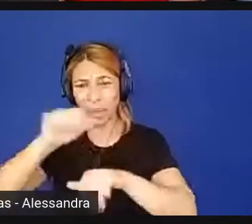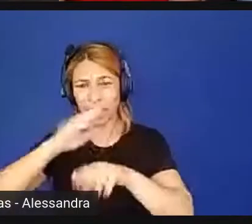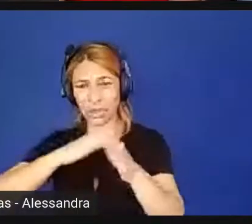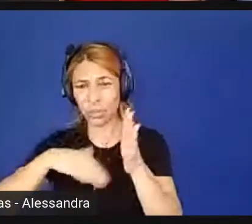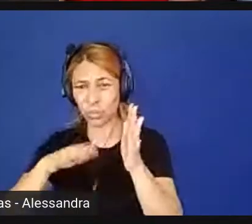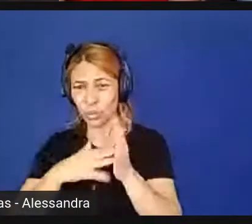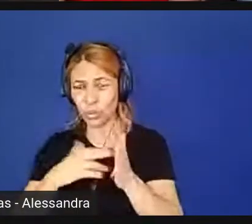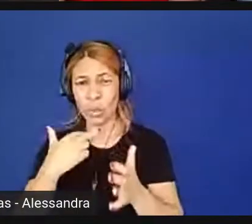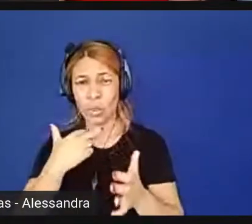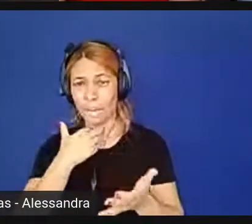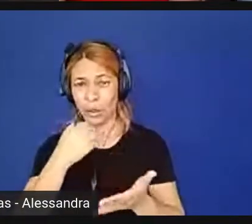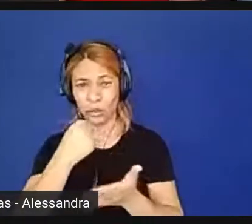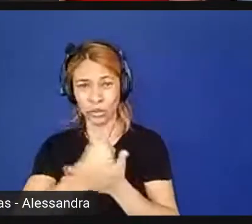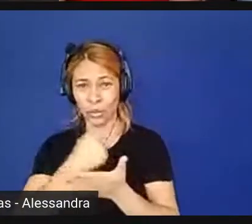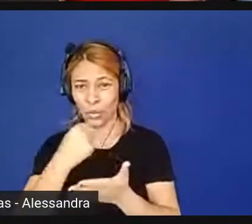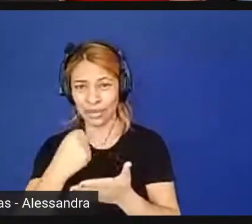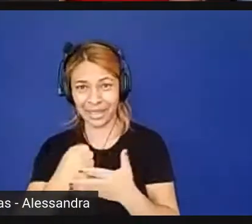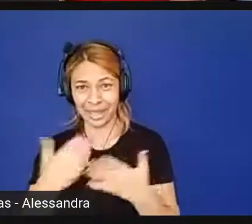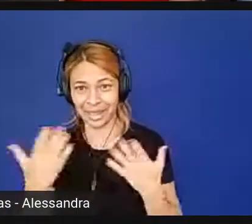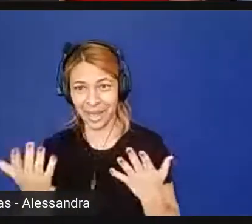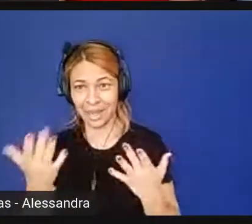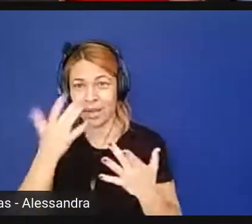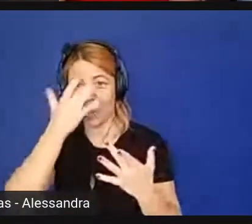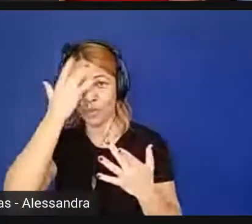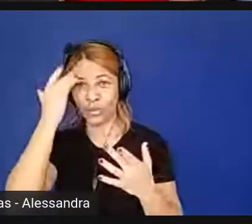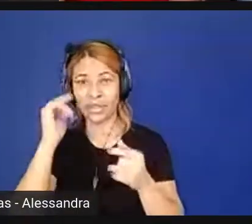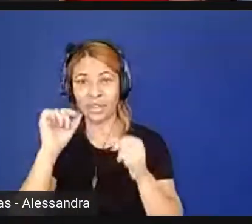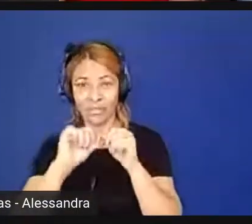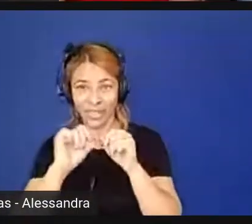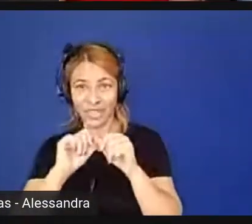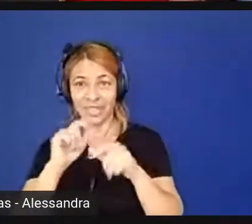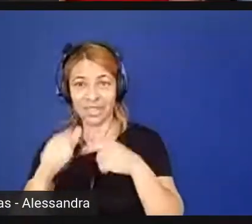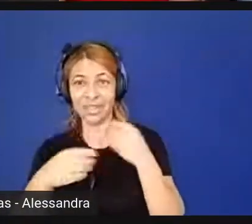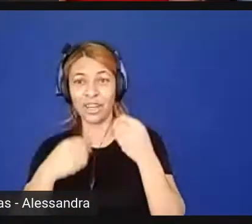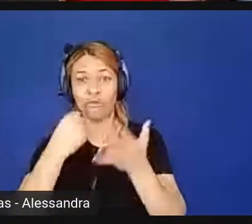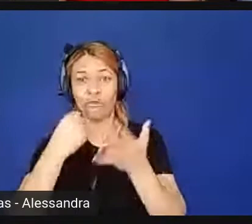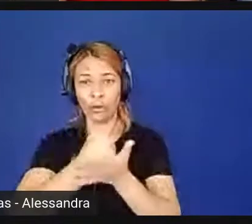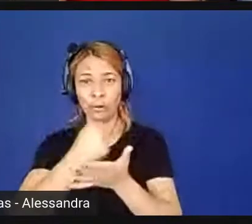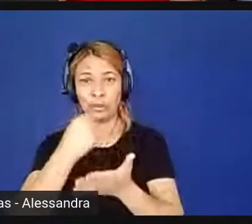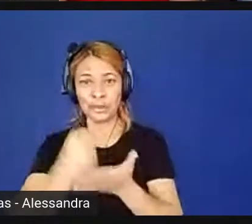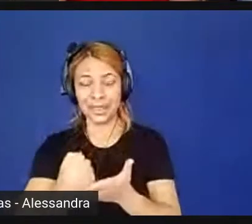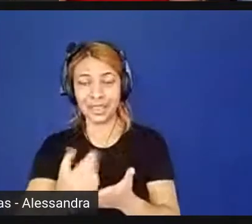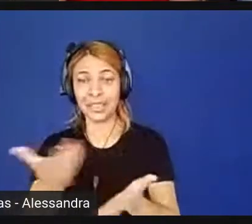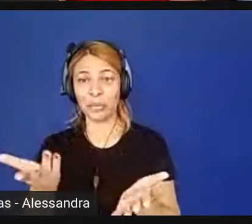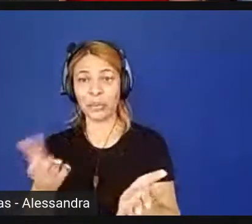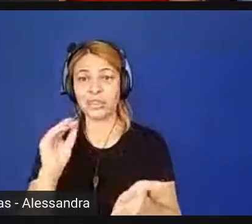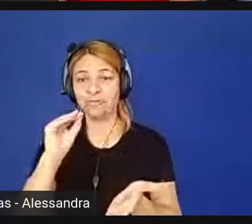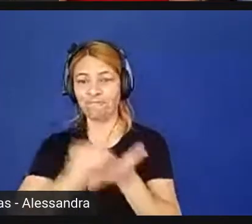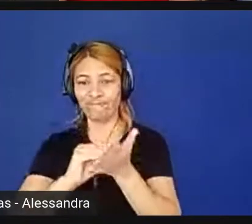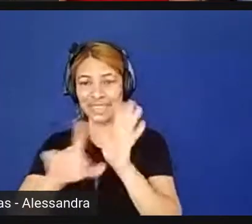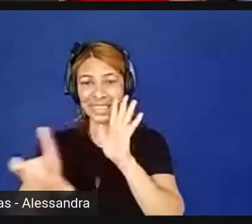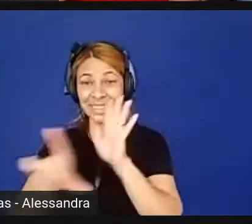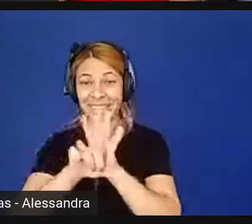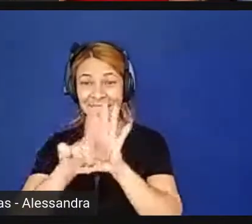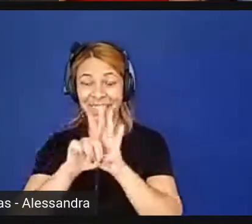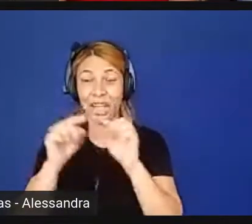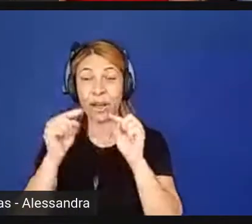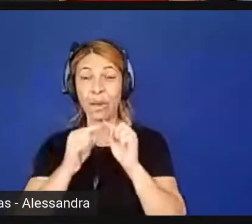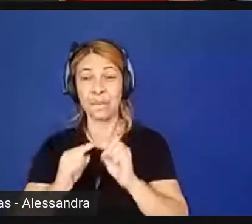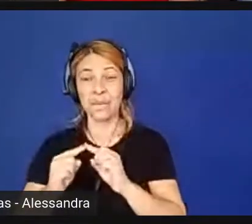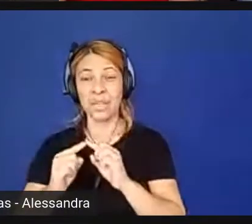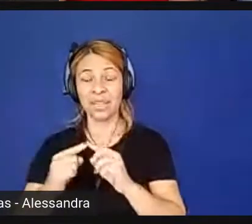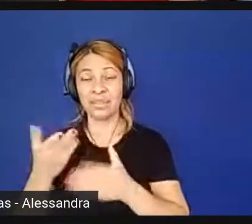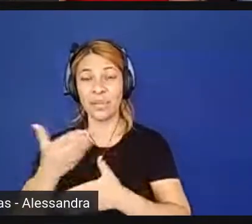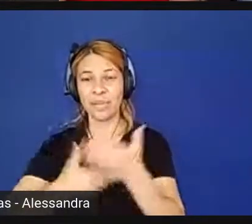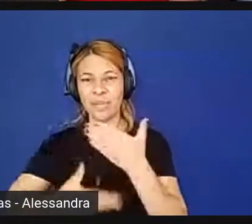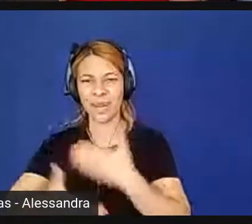contratar alguma coisa desse cara que me fez uma doação, ou eu vou contratar e vou responder a ação de improbidade. Então, uma relação saudável